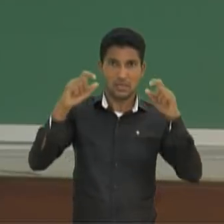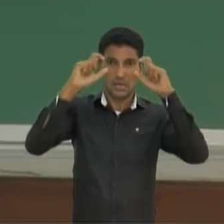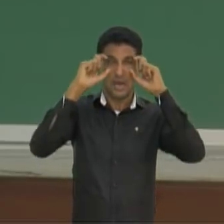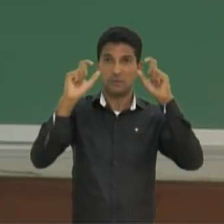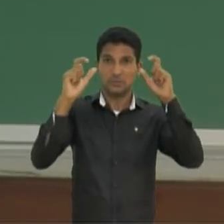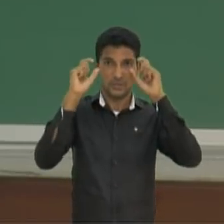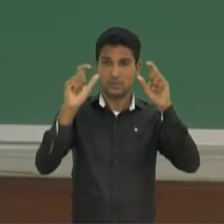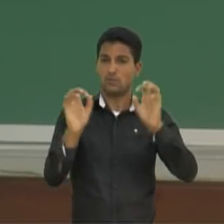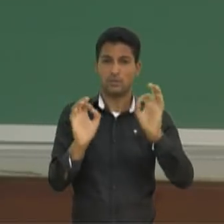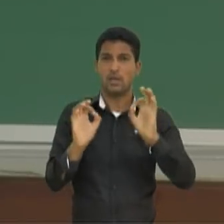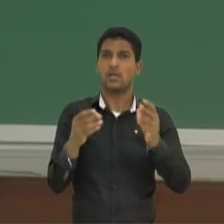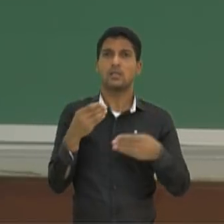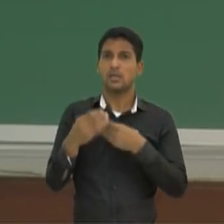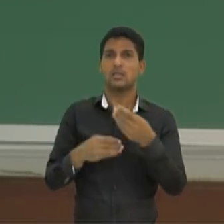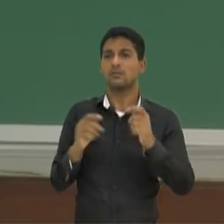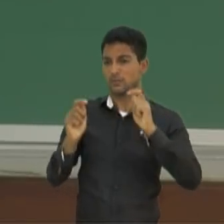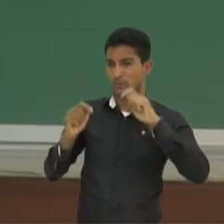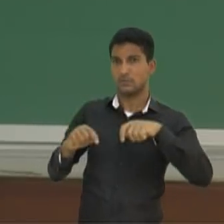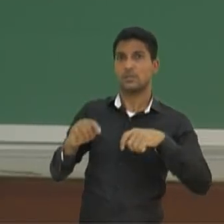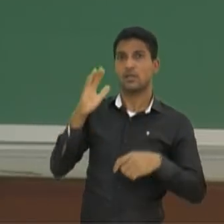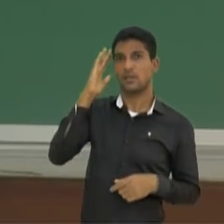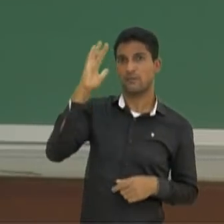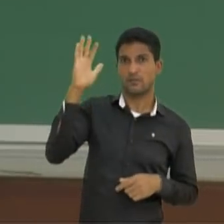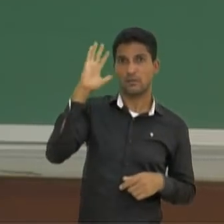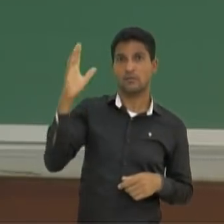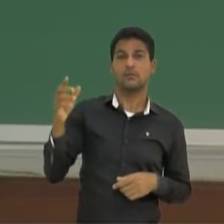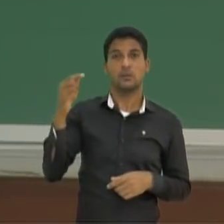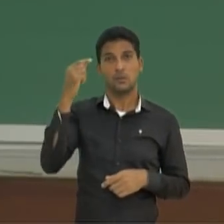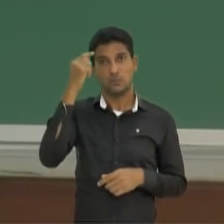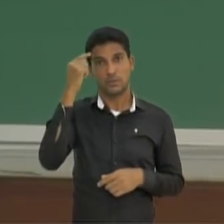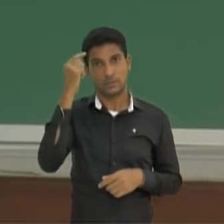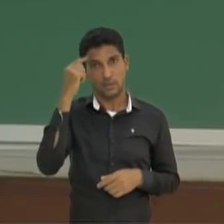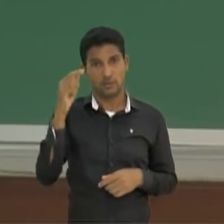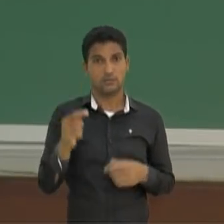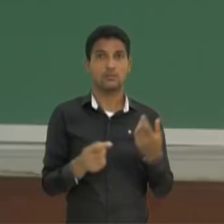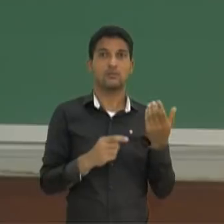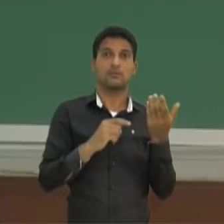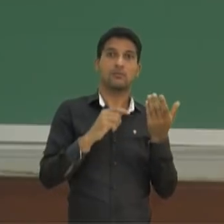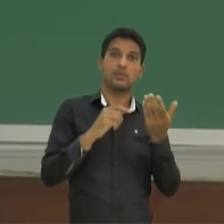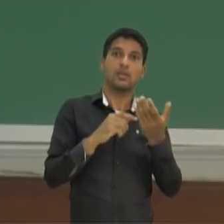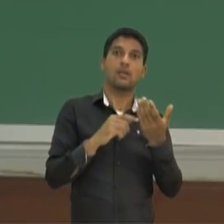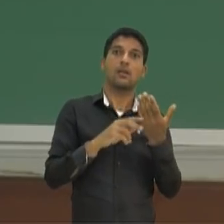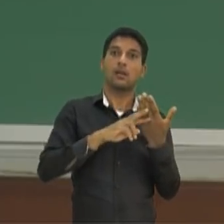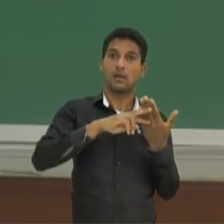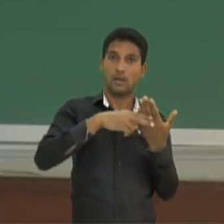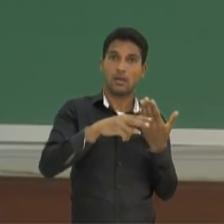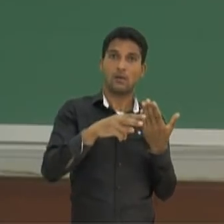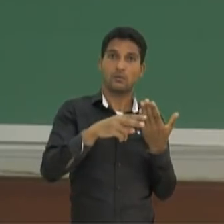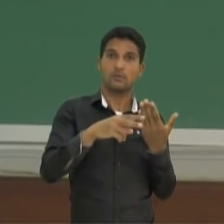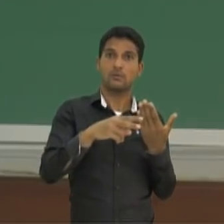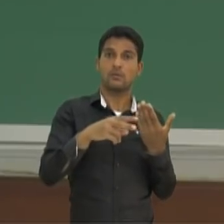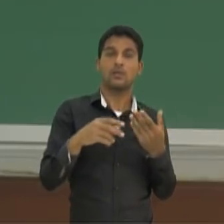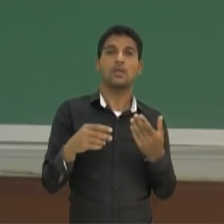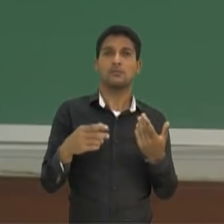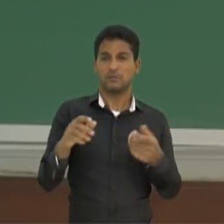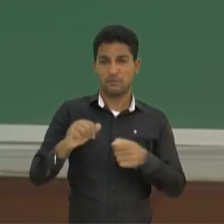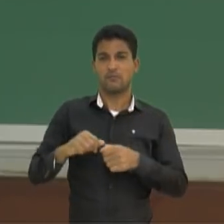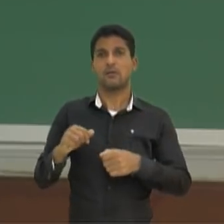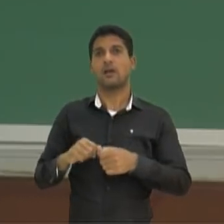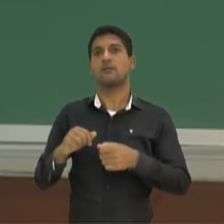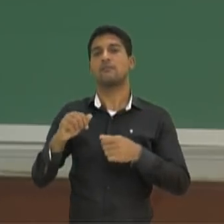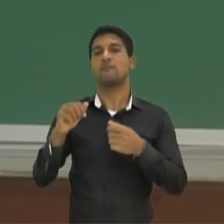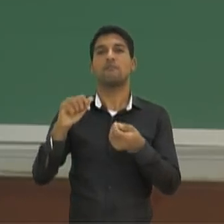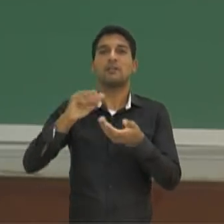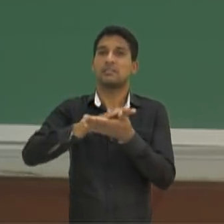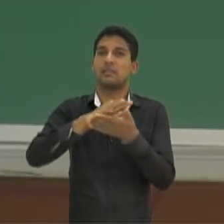Cadê a tua capacidade reflexiva de pensar causa e consequência das ações do dia? Vai ficar o dia todo sem fazer nada? Não dá. A gente